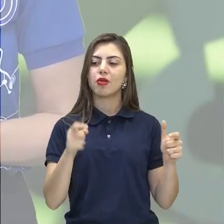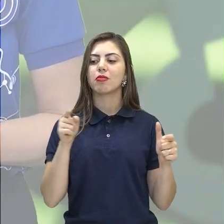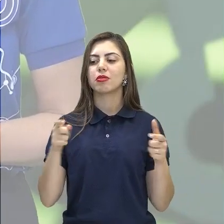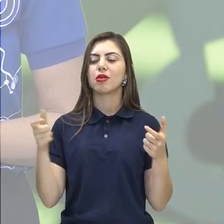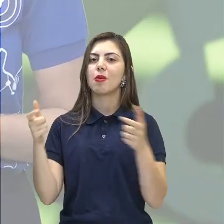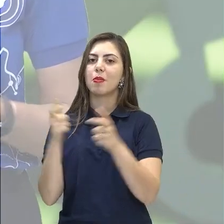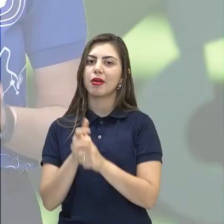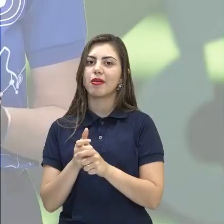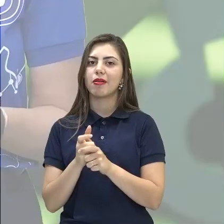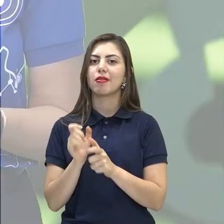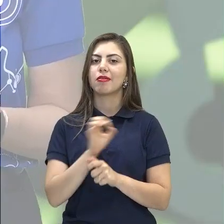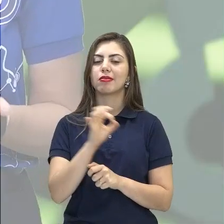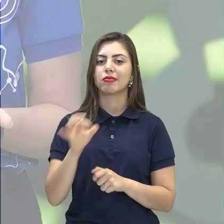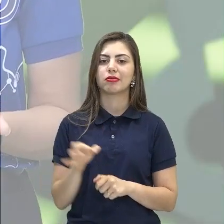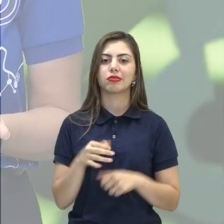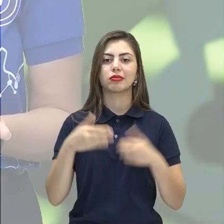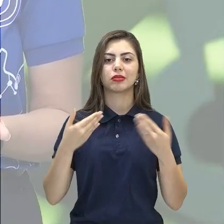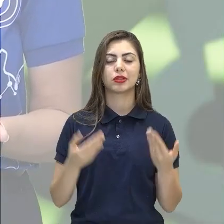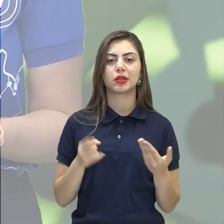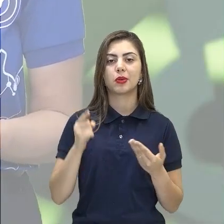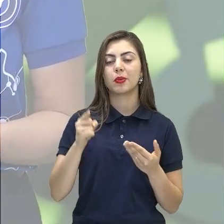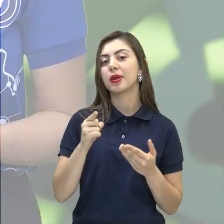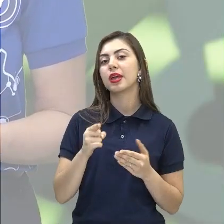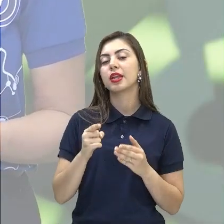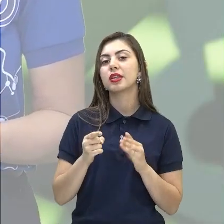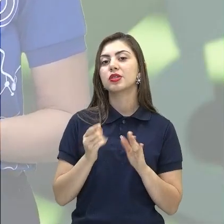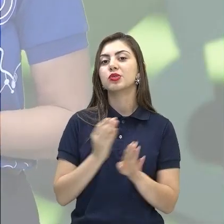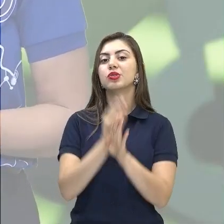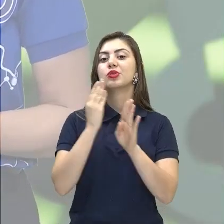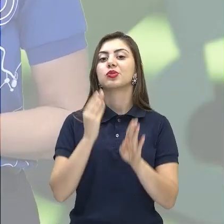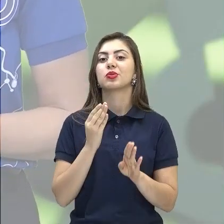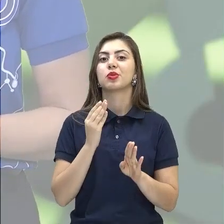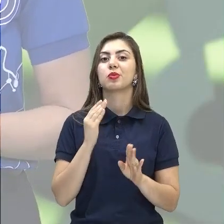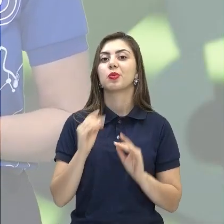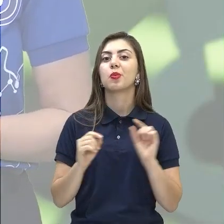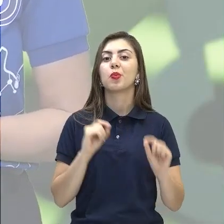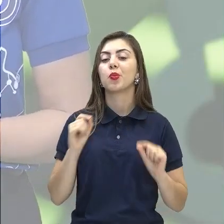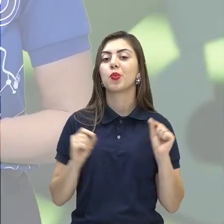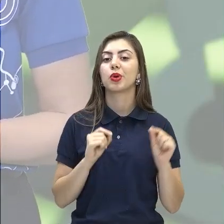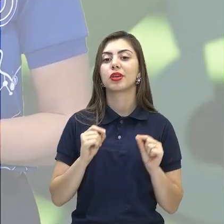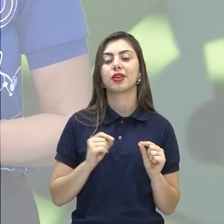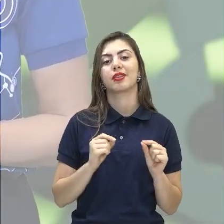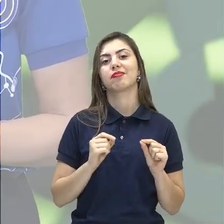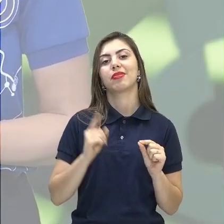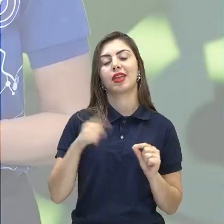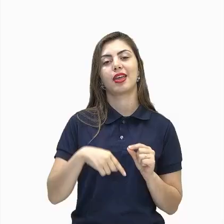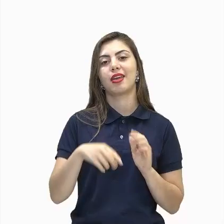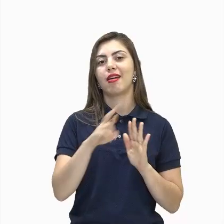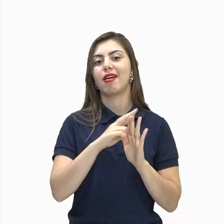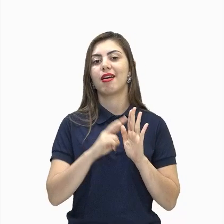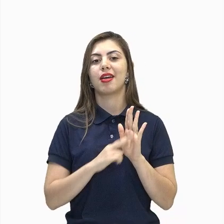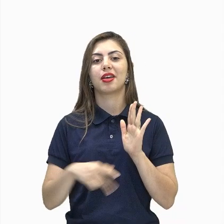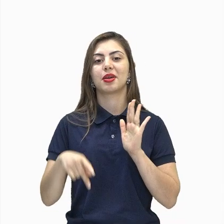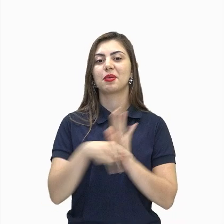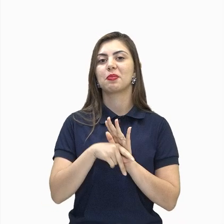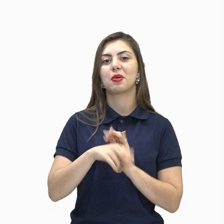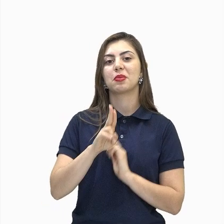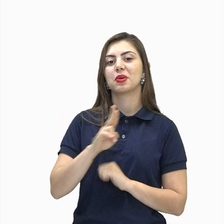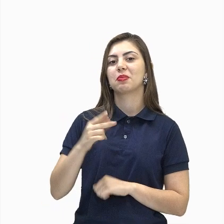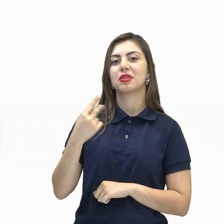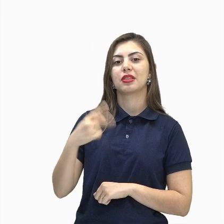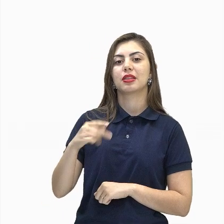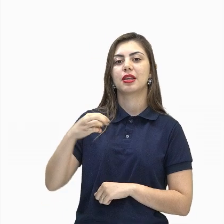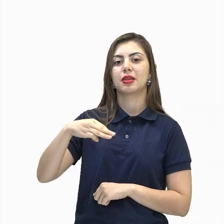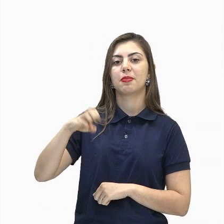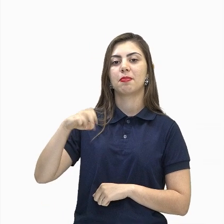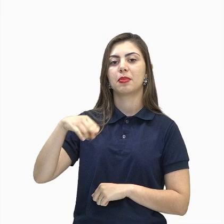Dessa forma, ele então, estipulou, digamos aí, fez a primeira lei de Mendel, conhecida como o princípio